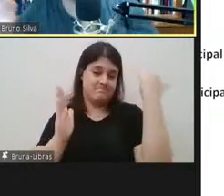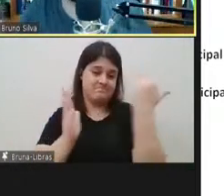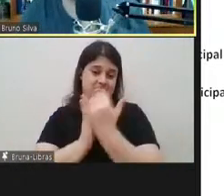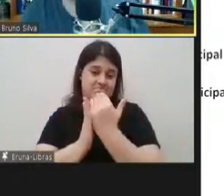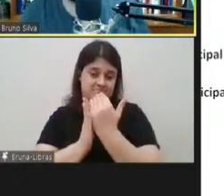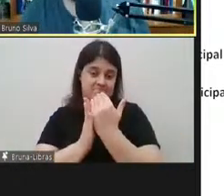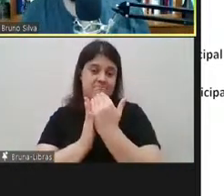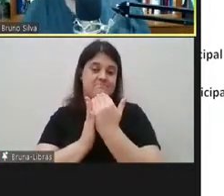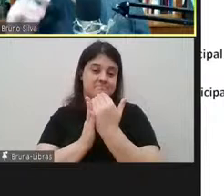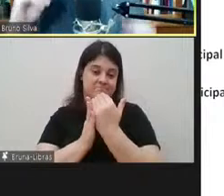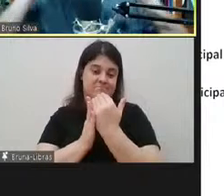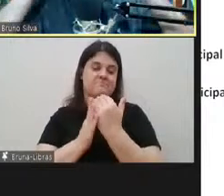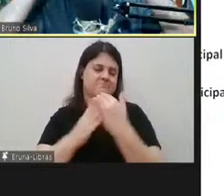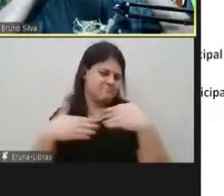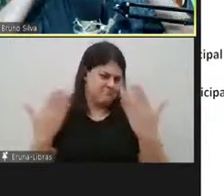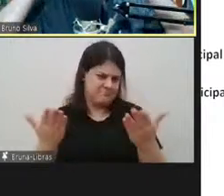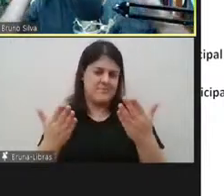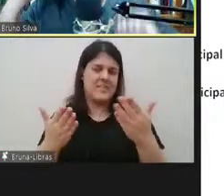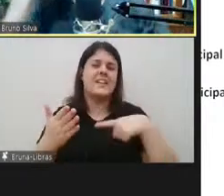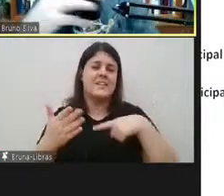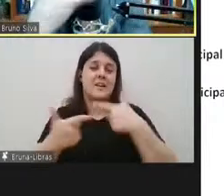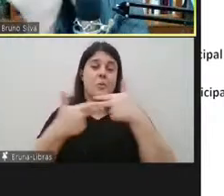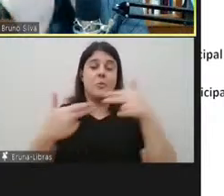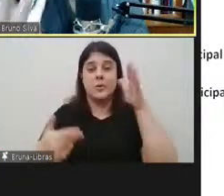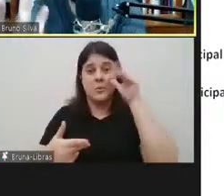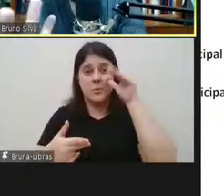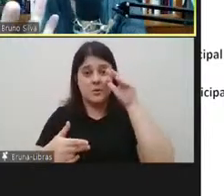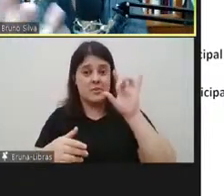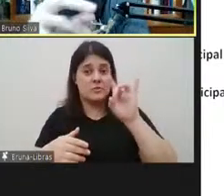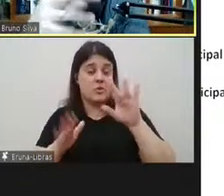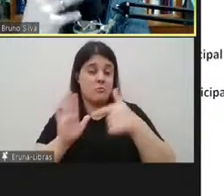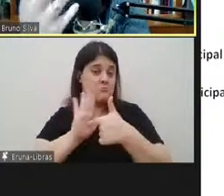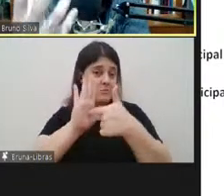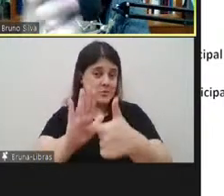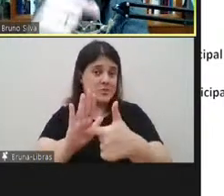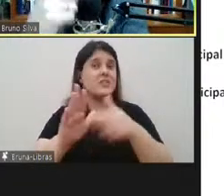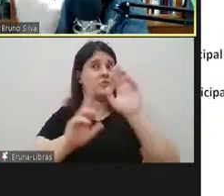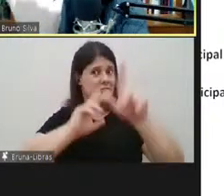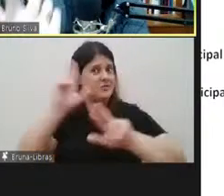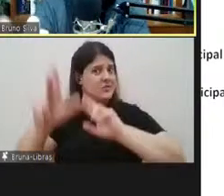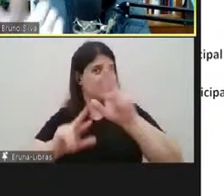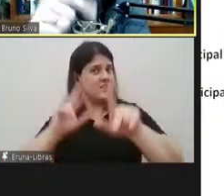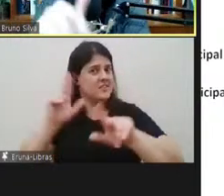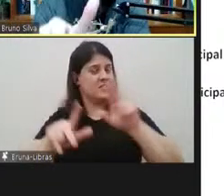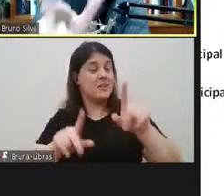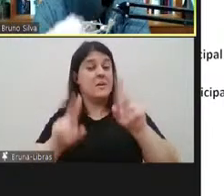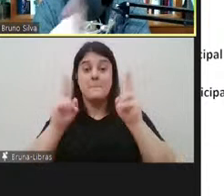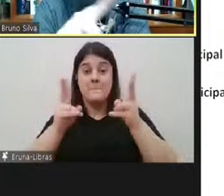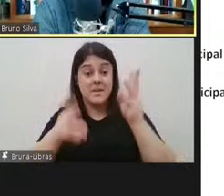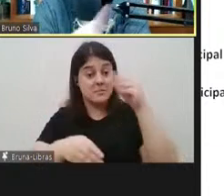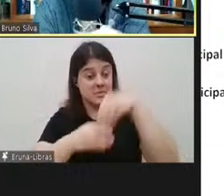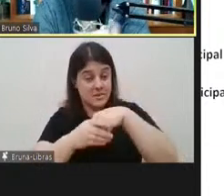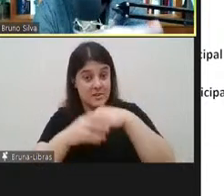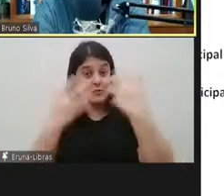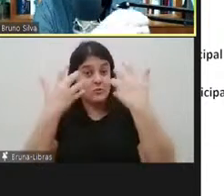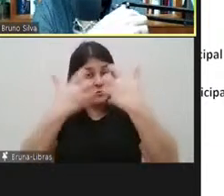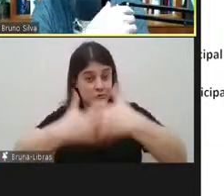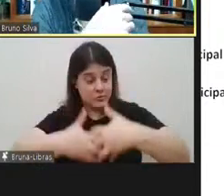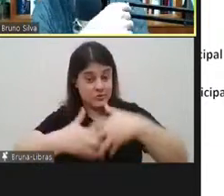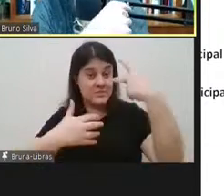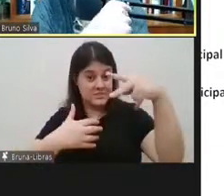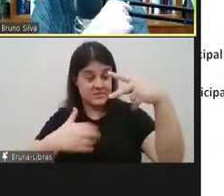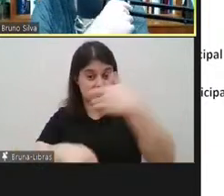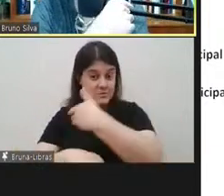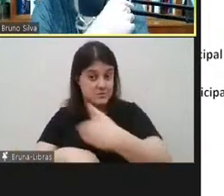vão ficar numa posição que sim só algumas curiosidades você só para mostrar o quanto é diversa que mesmo dentro do funcionamento de sistema